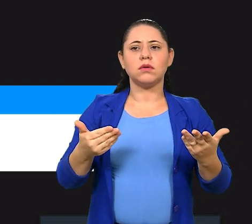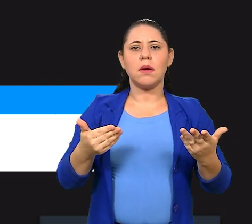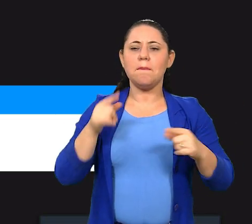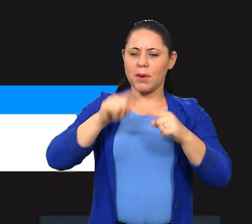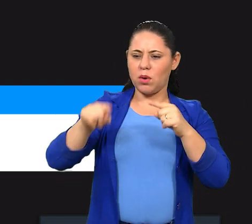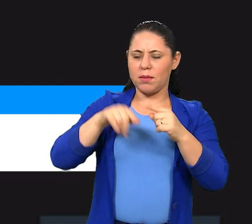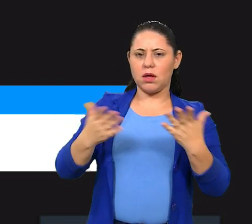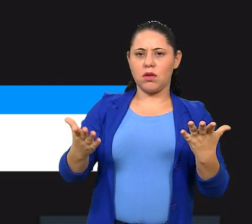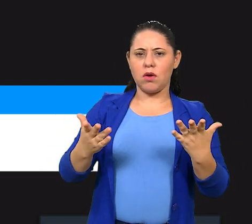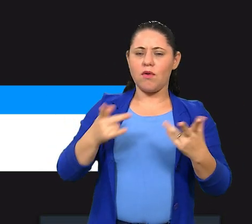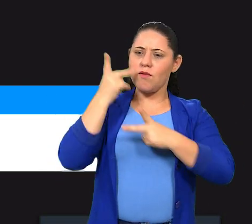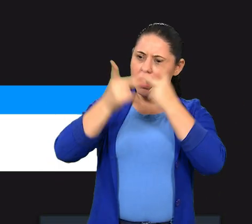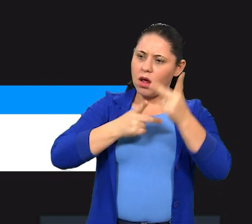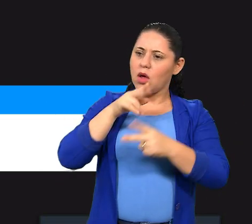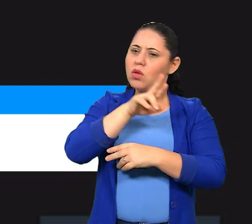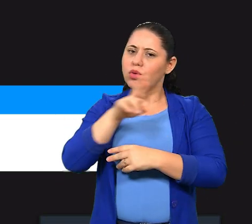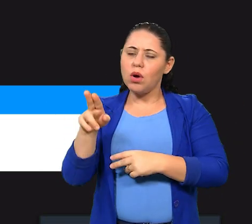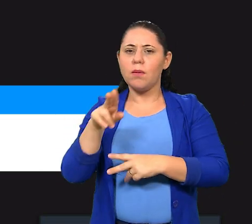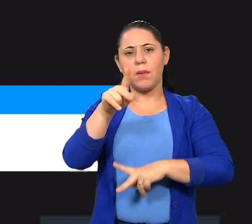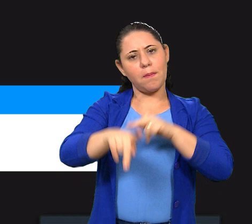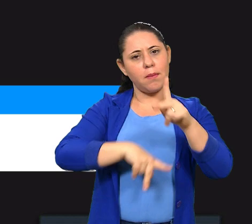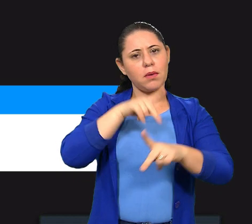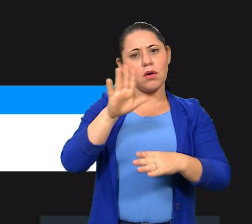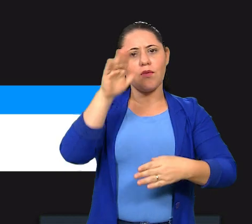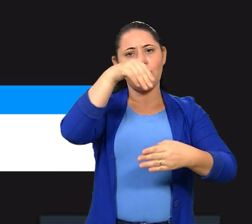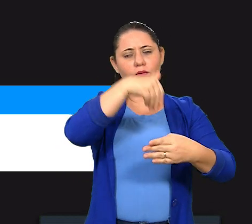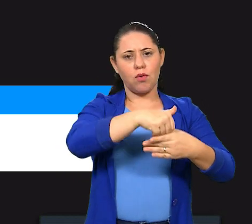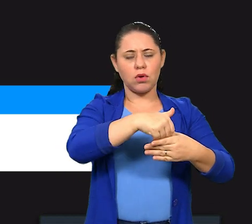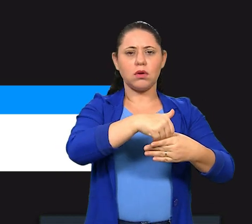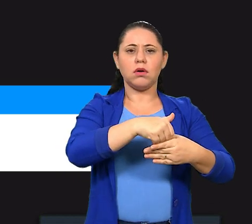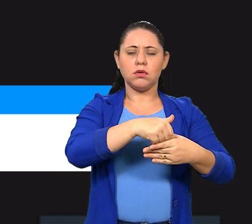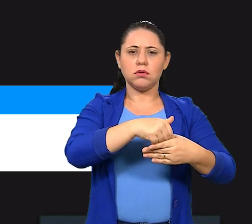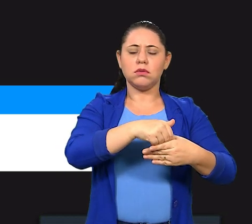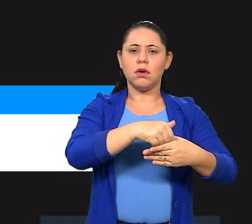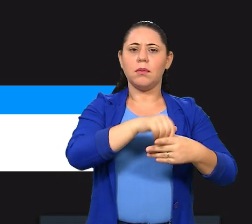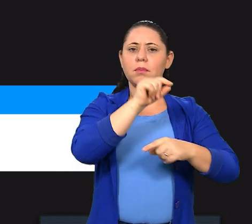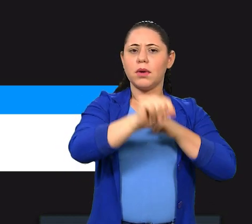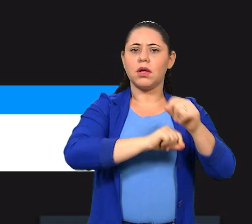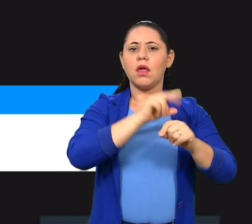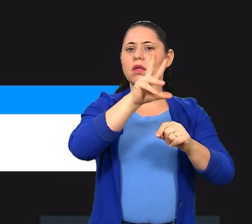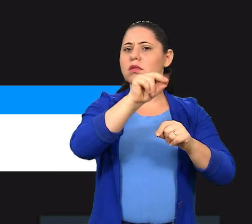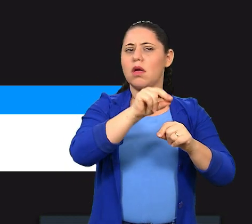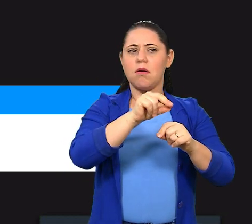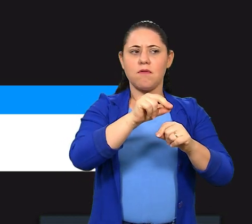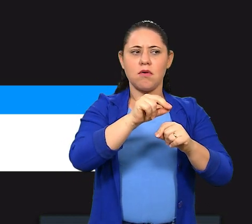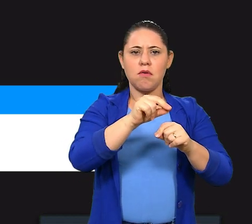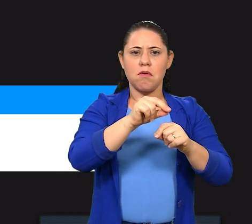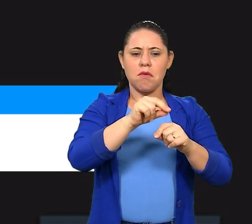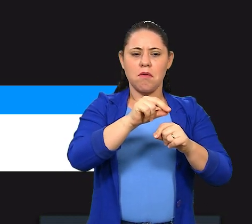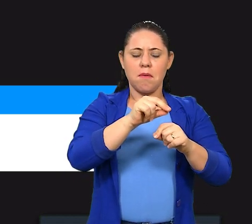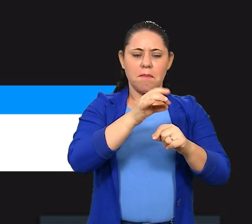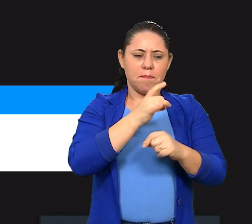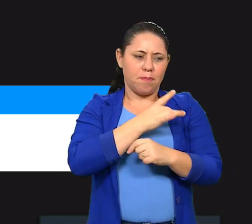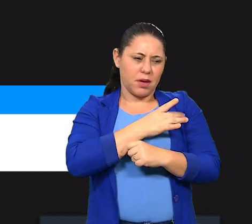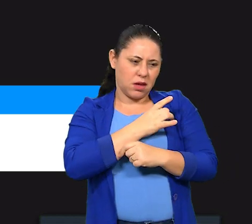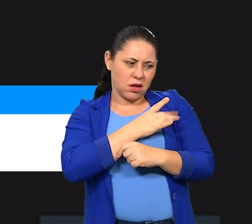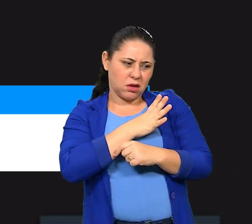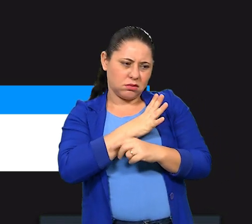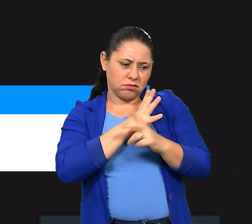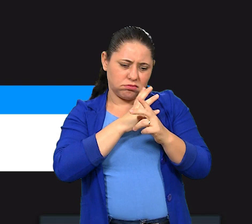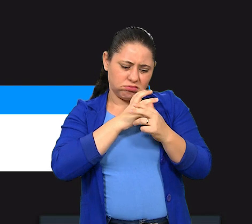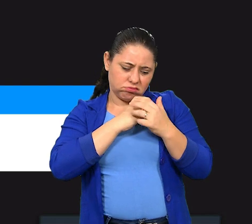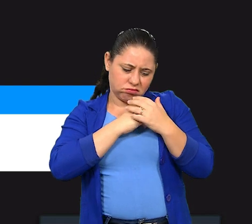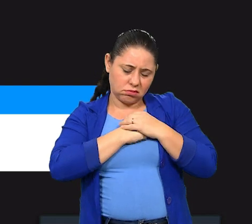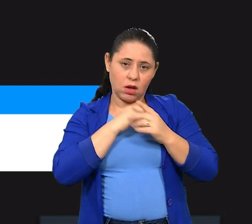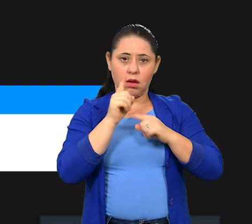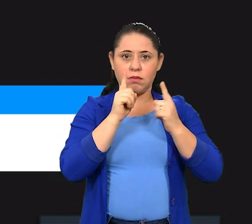aqui exatamente o que eu tô fazendo aqui hoje né E poder manifestar em nome da população que votou nos seus representantes